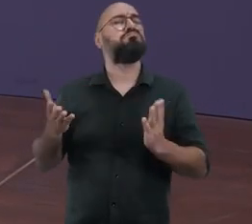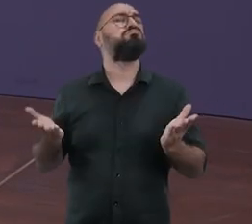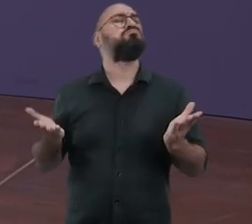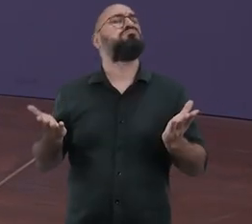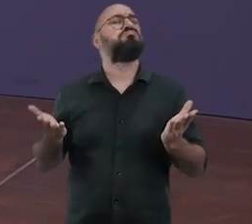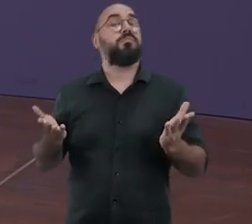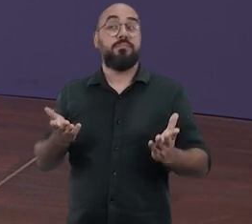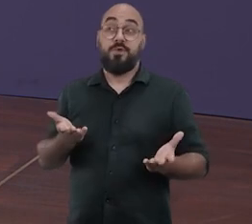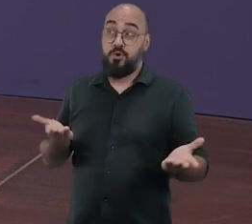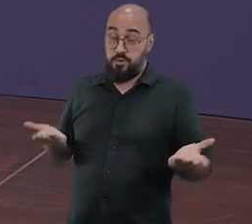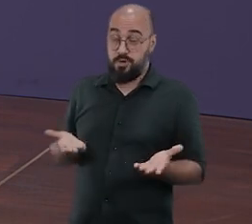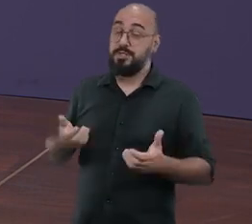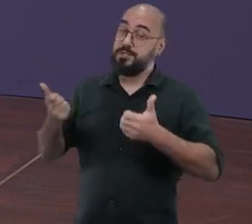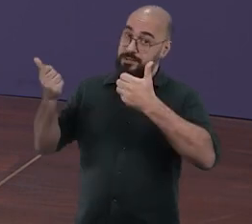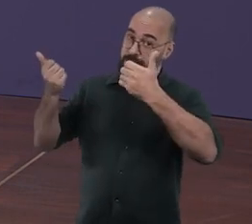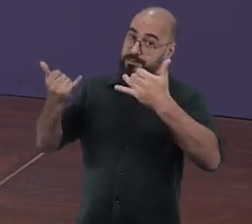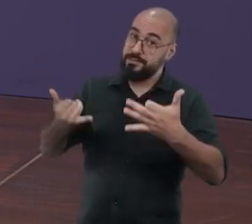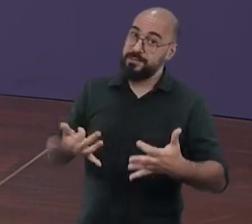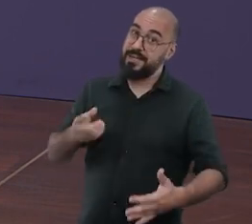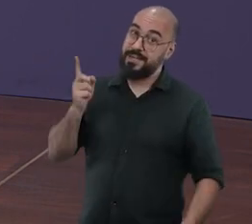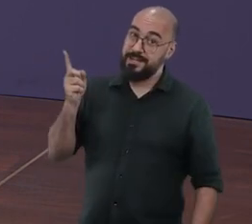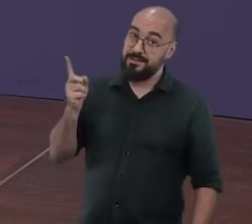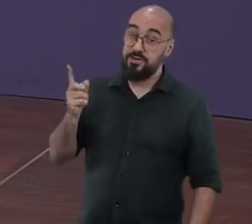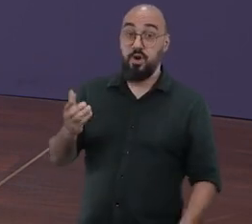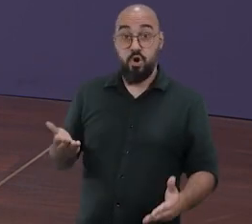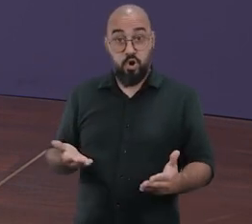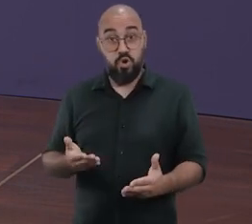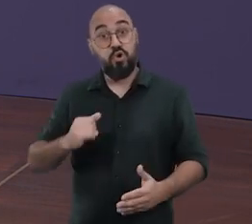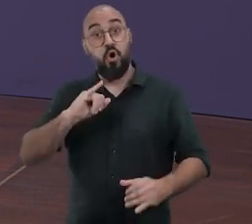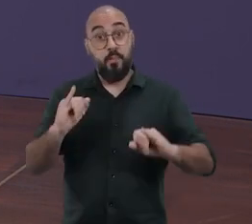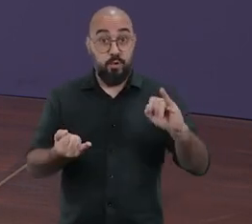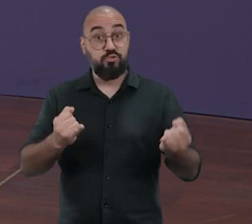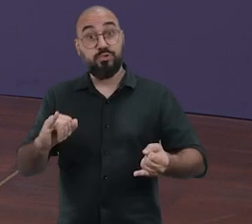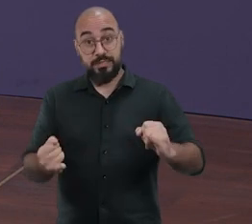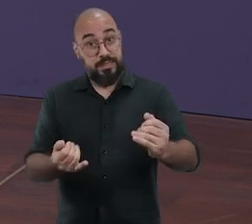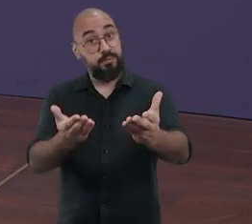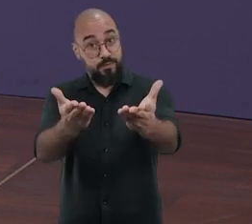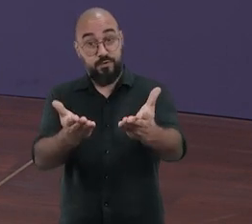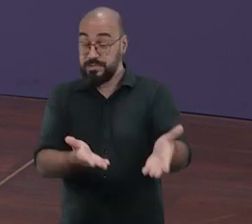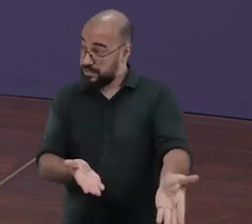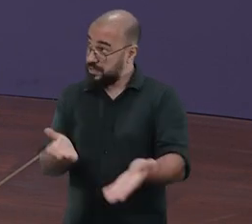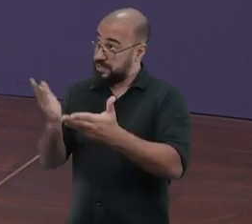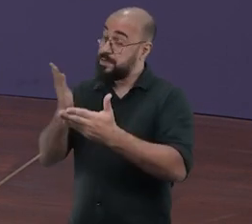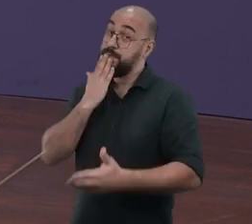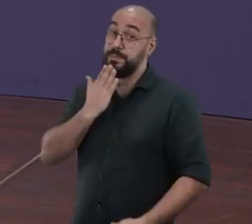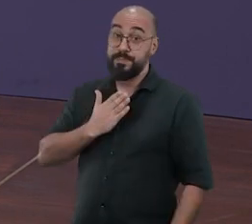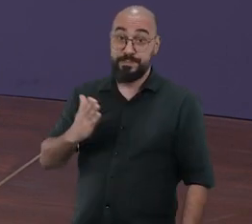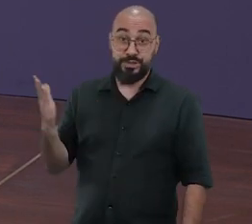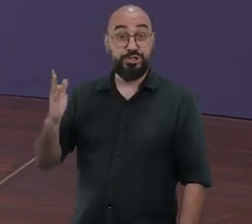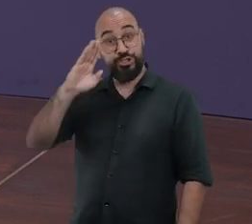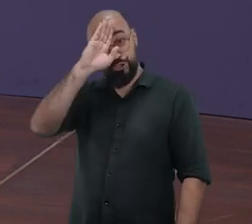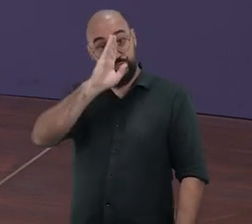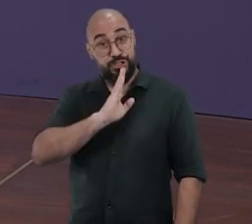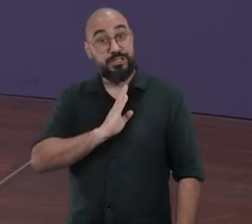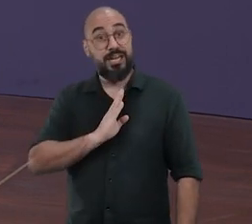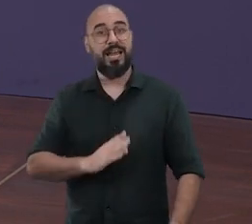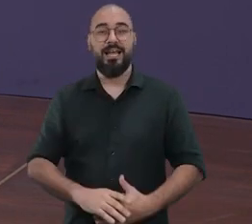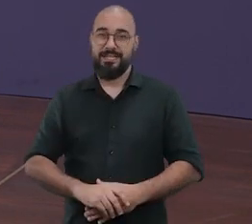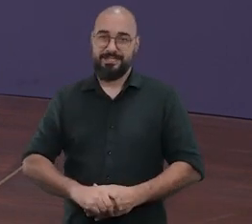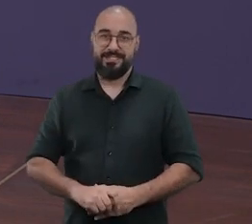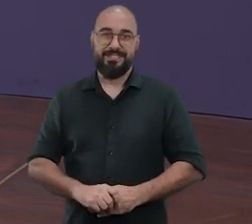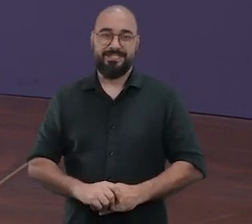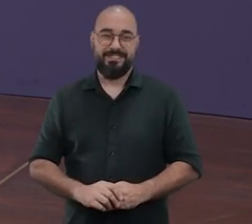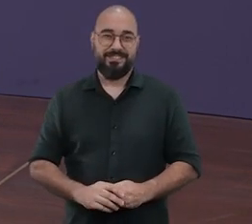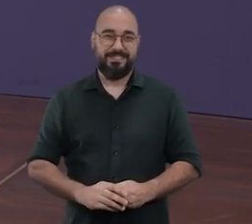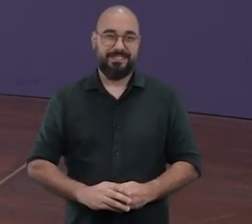desperdiçar essa oportunidade, porque a coisa na vida que passa, às vezes, nunca mais volta. Mas a escola bíblica está aí, de portas abertas para te receber e mandar